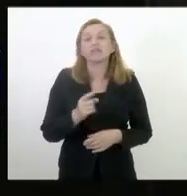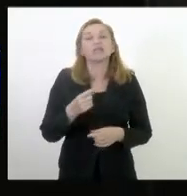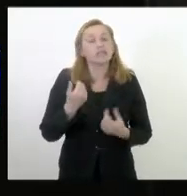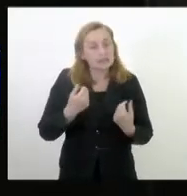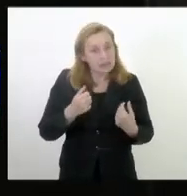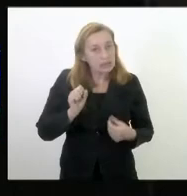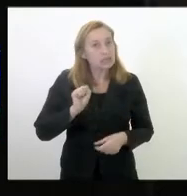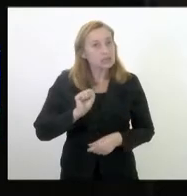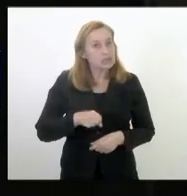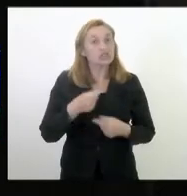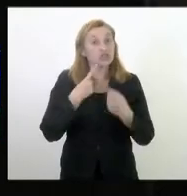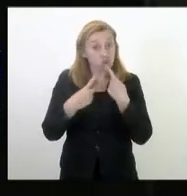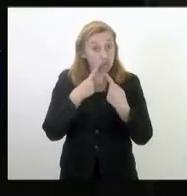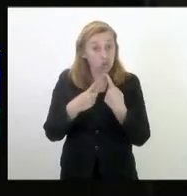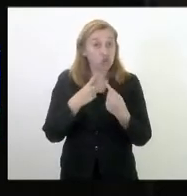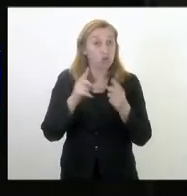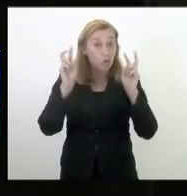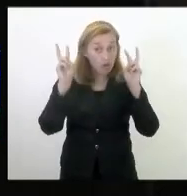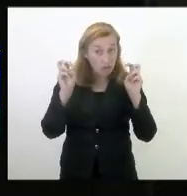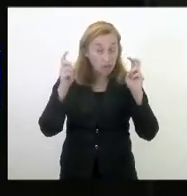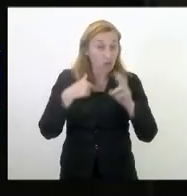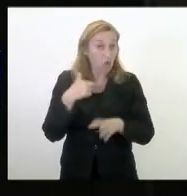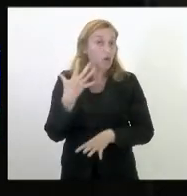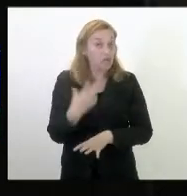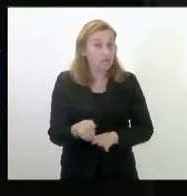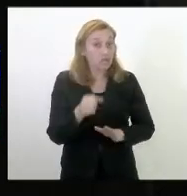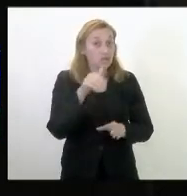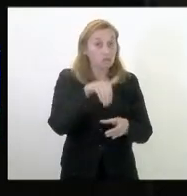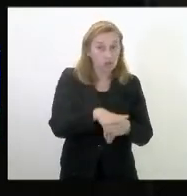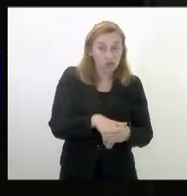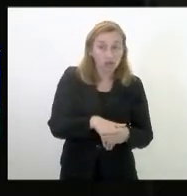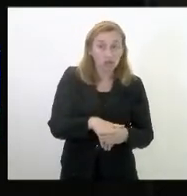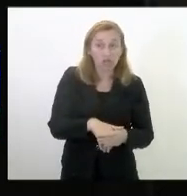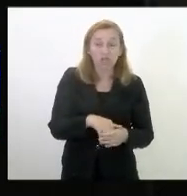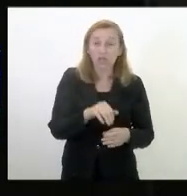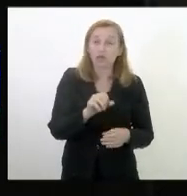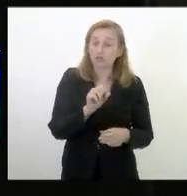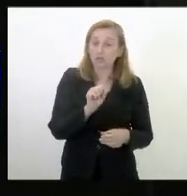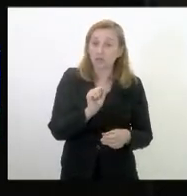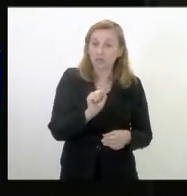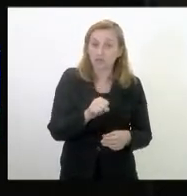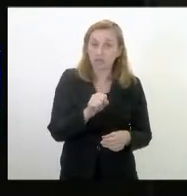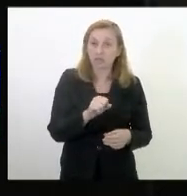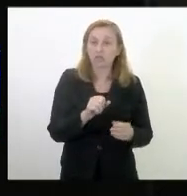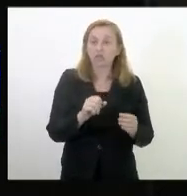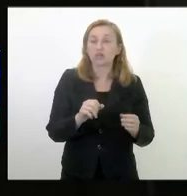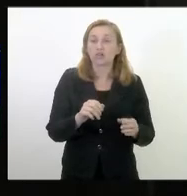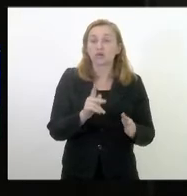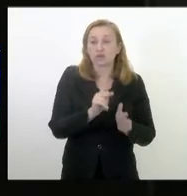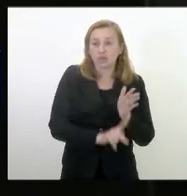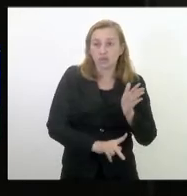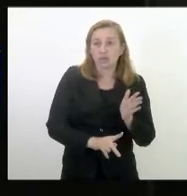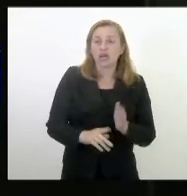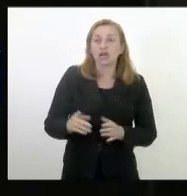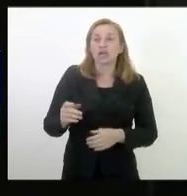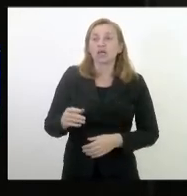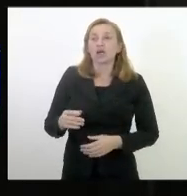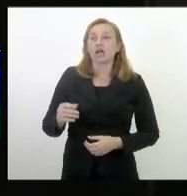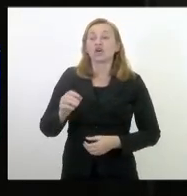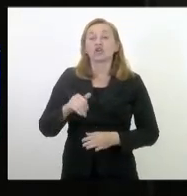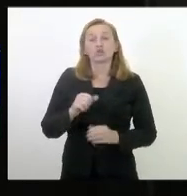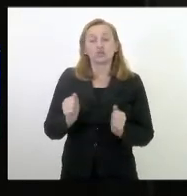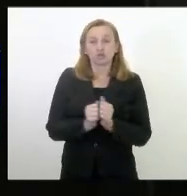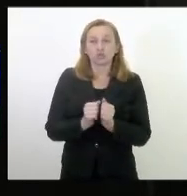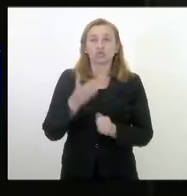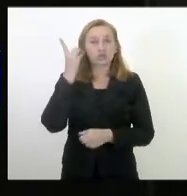matéria. Eu sou favoravelmente a esse projeto e espero que todos os colegas aqui da casa, junto com o deputado André Ciliano,